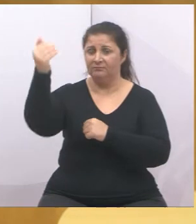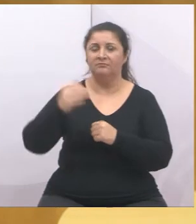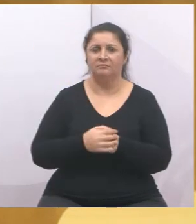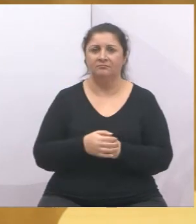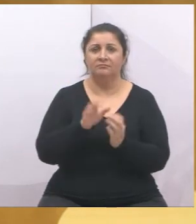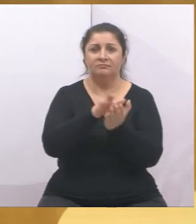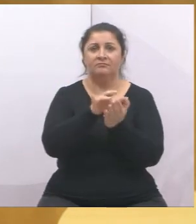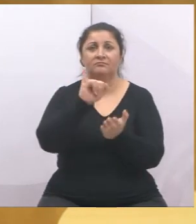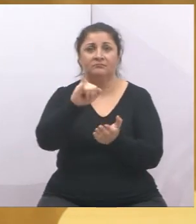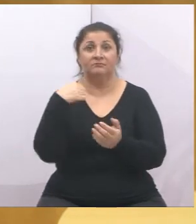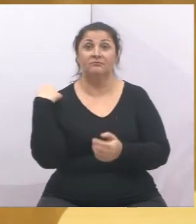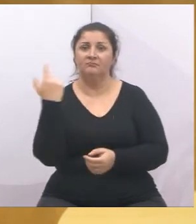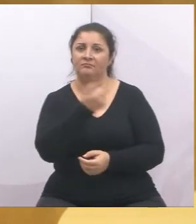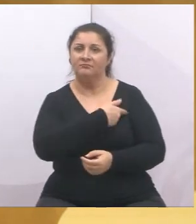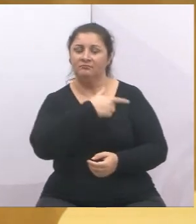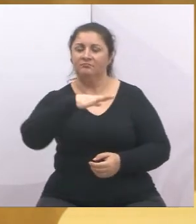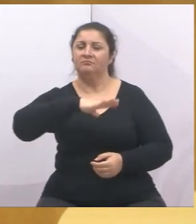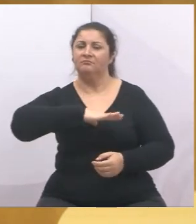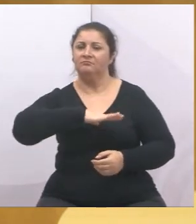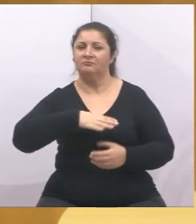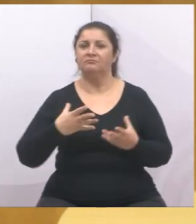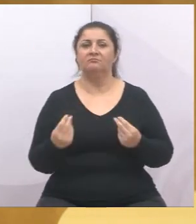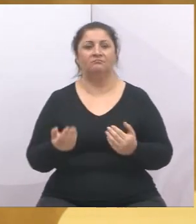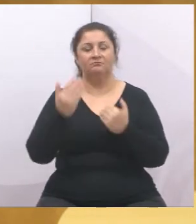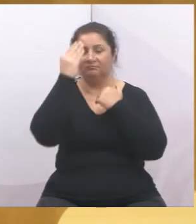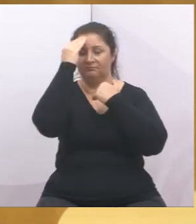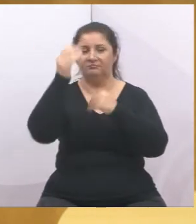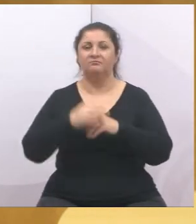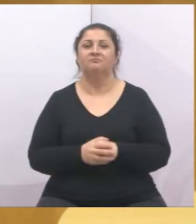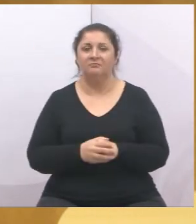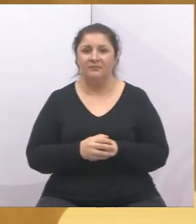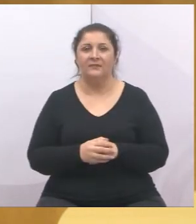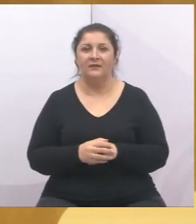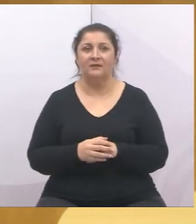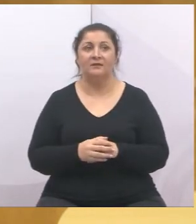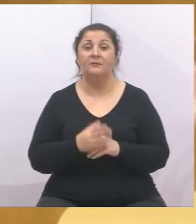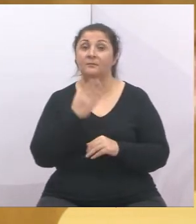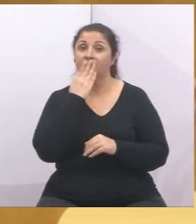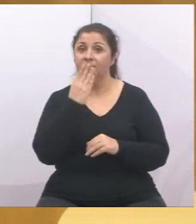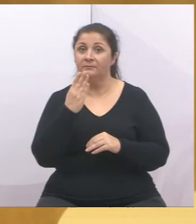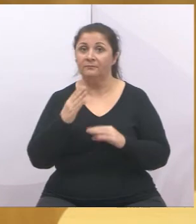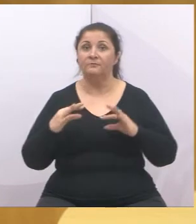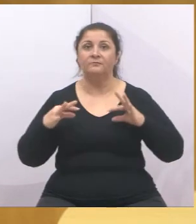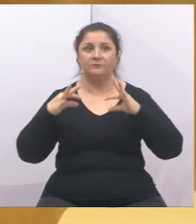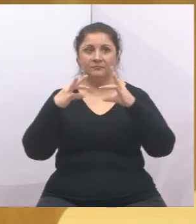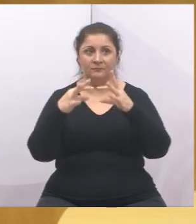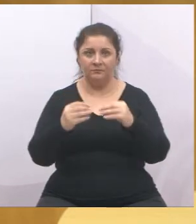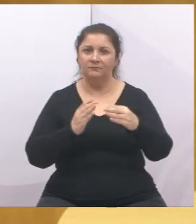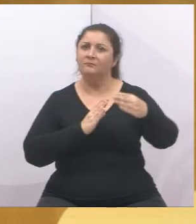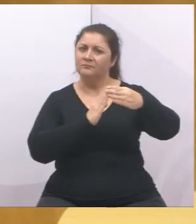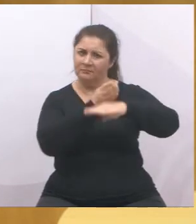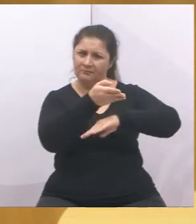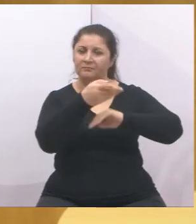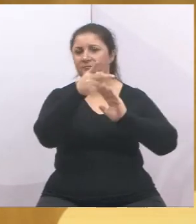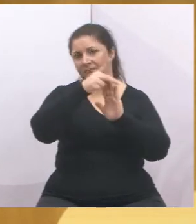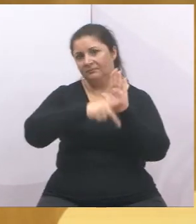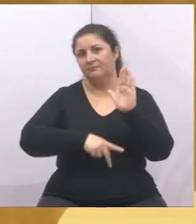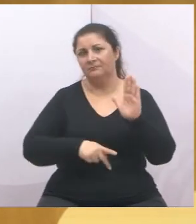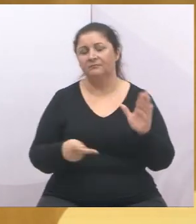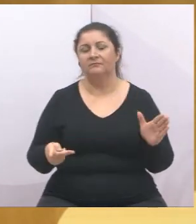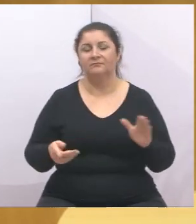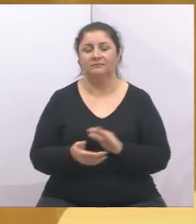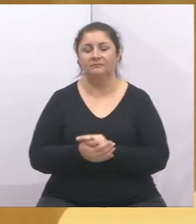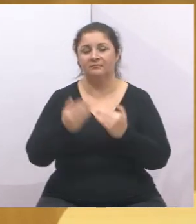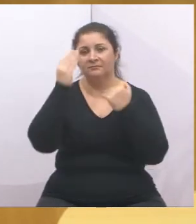Jacareí, a nossa cidade, se sente muito gratificado. Obrigado e peço que todos a gente aprove esse projeto aqui por